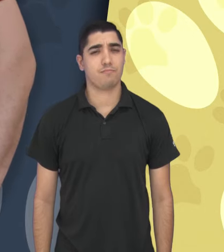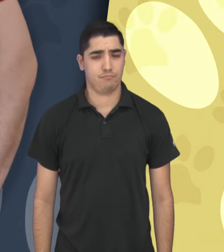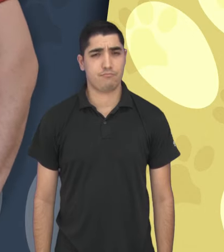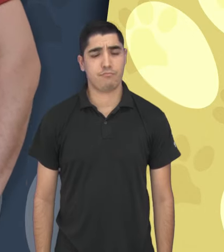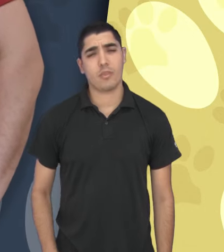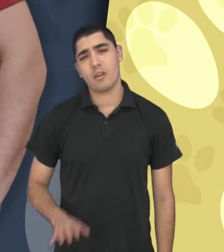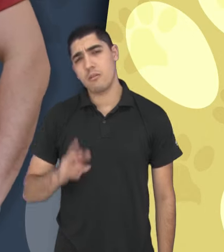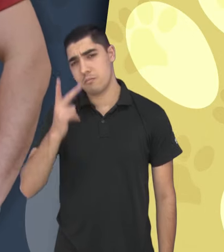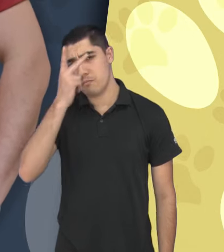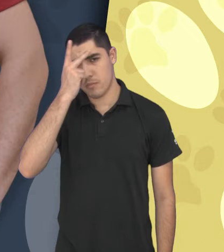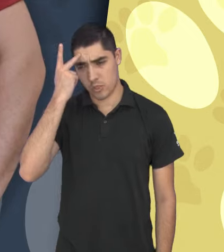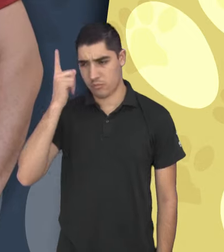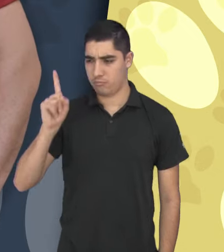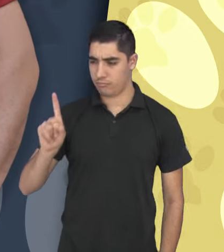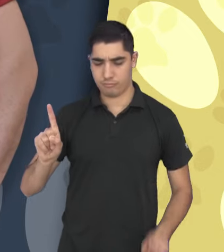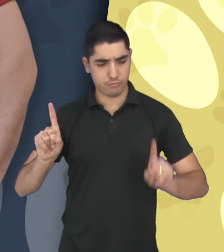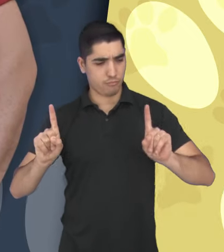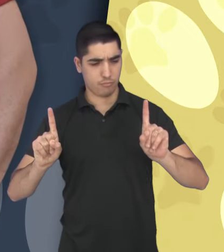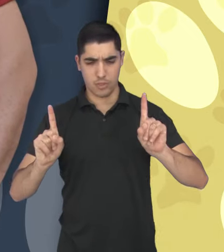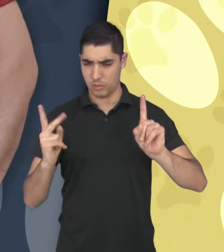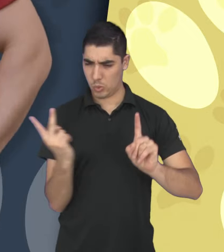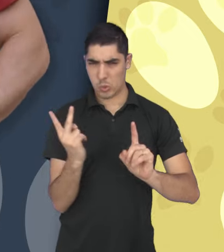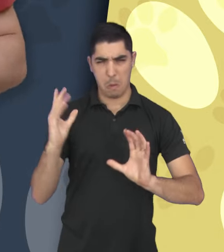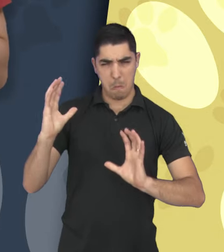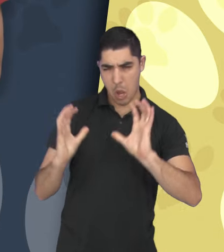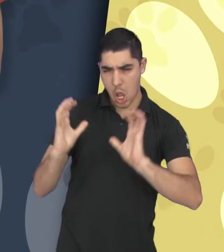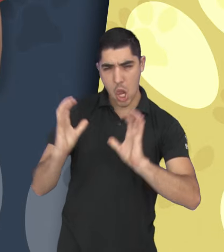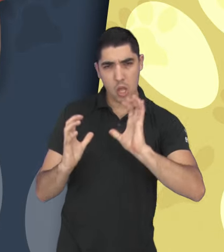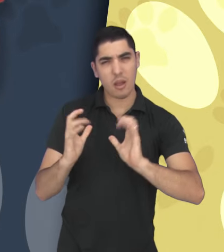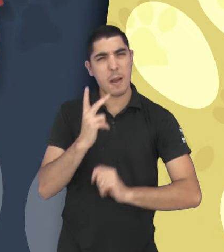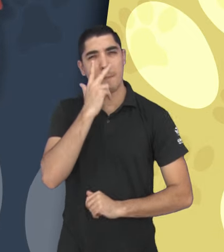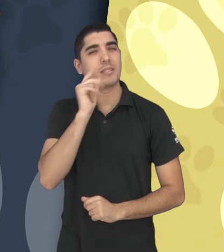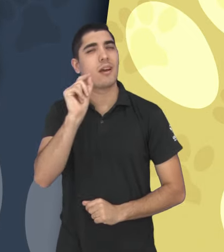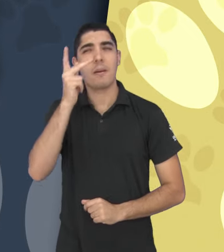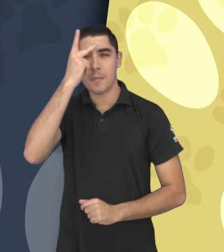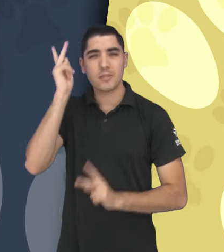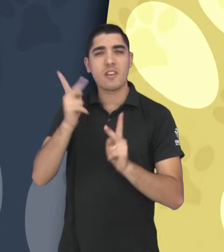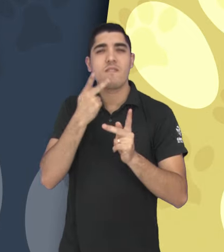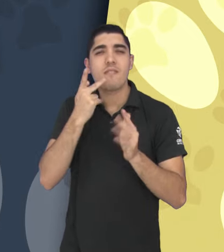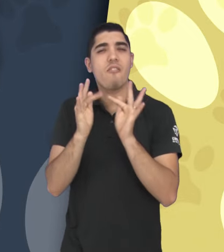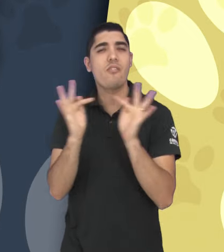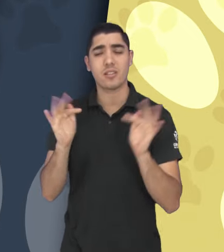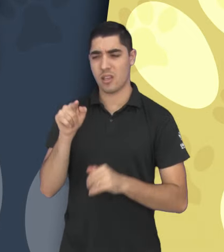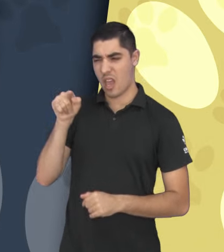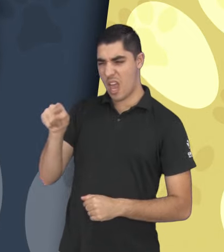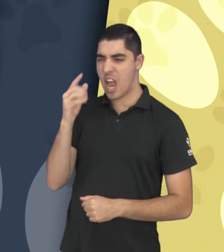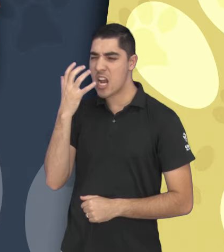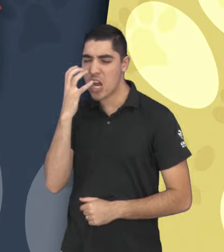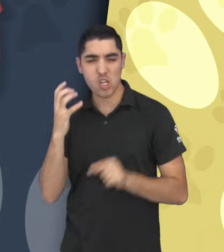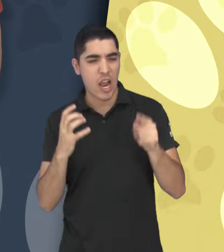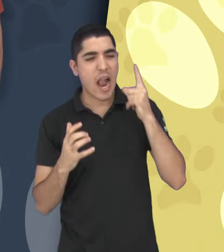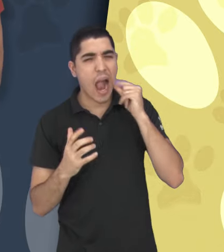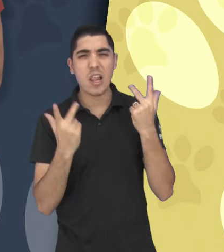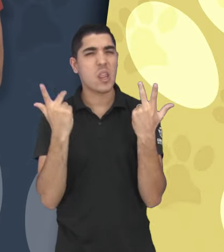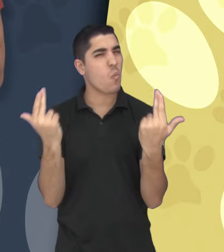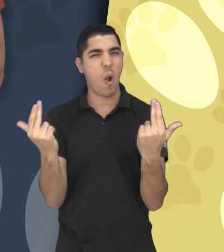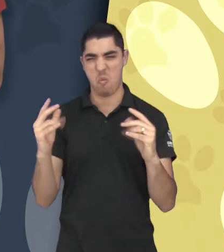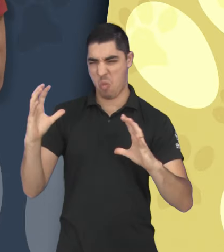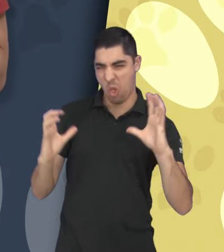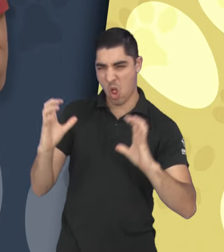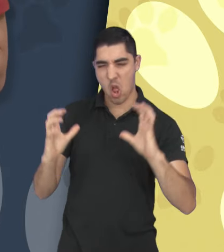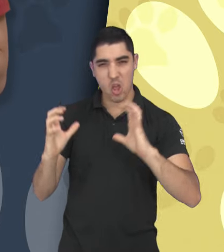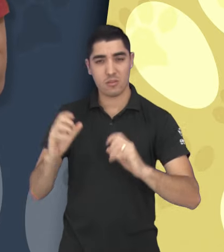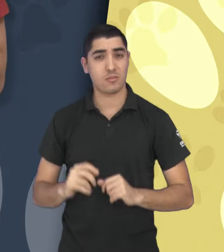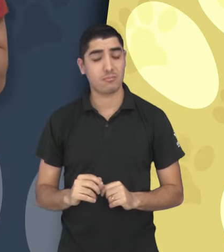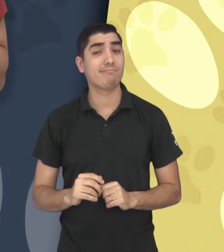duas pessoas brigam muito, a gente costuma dizer que elas parecem cão e gato. No senso comum, a gente passou a